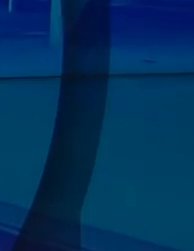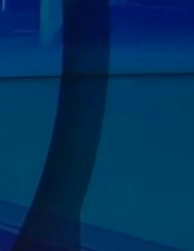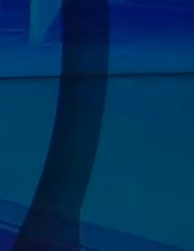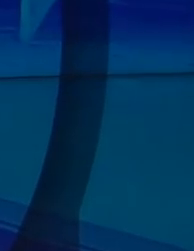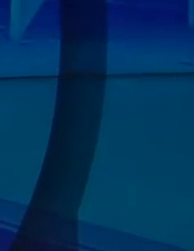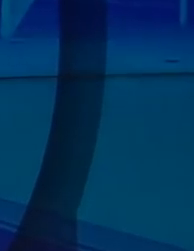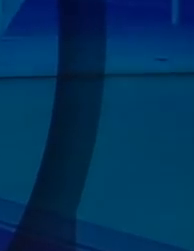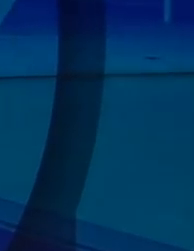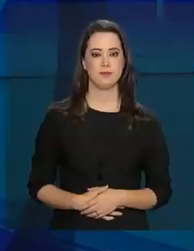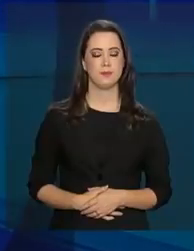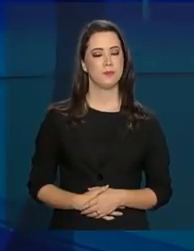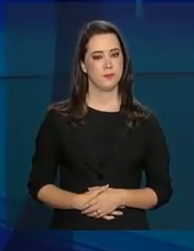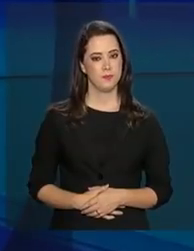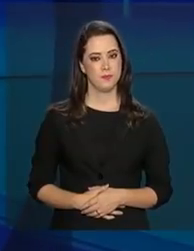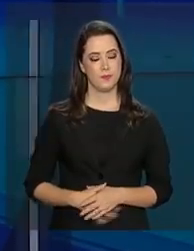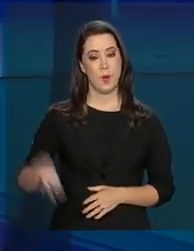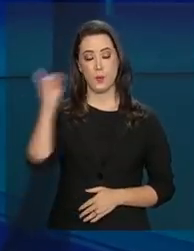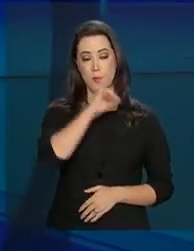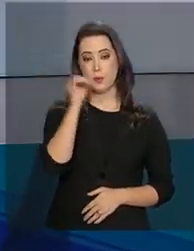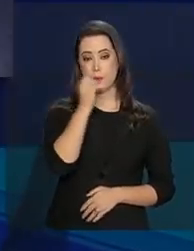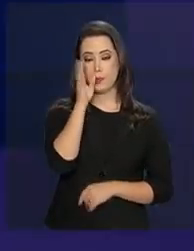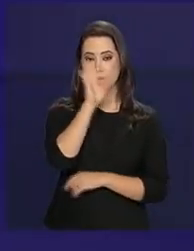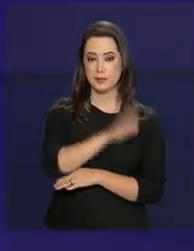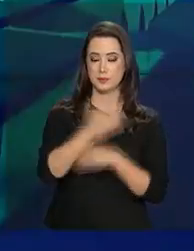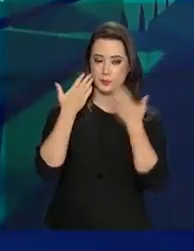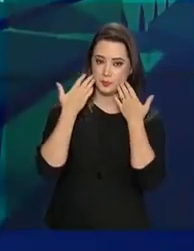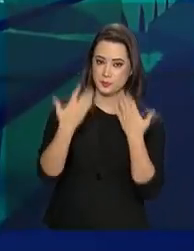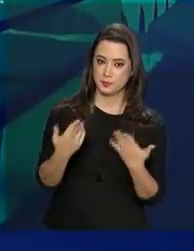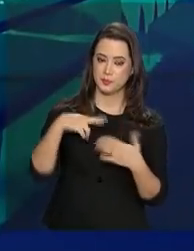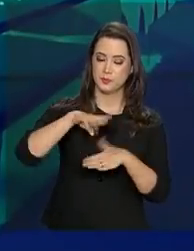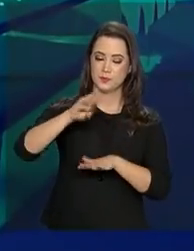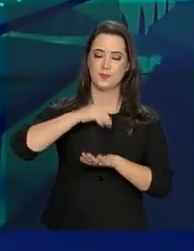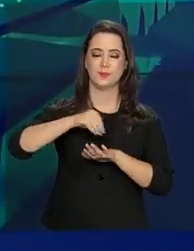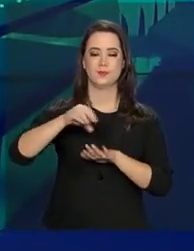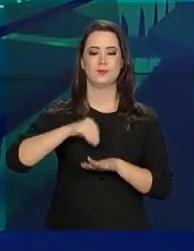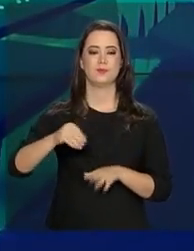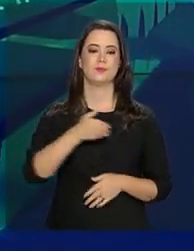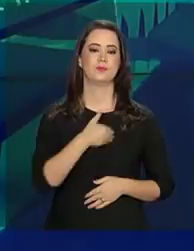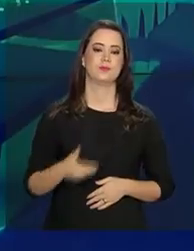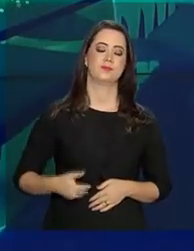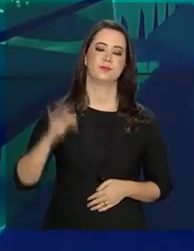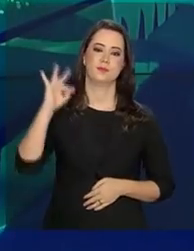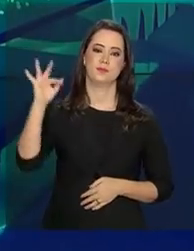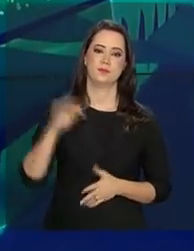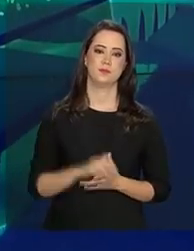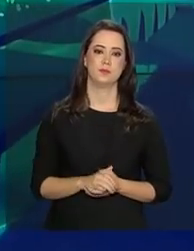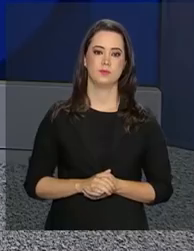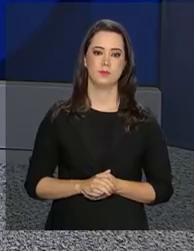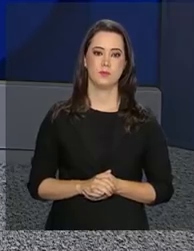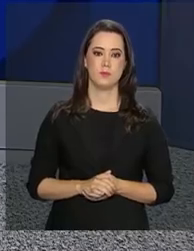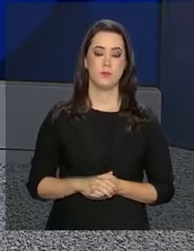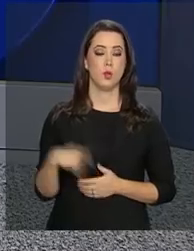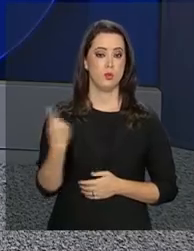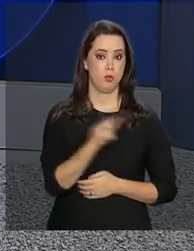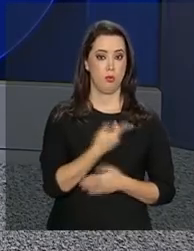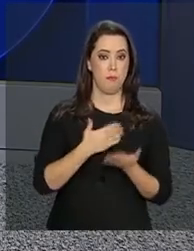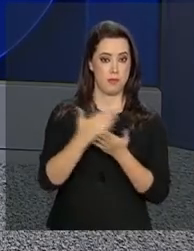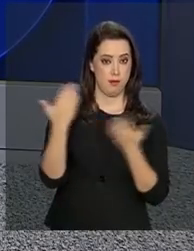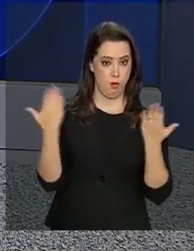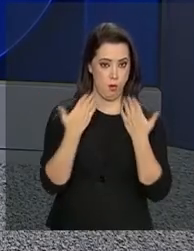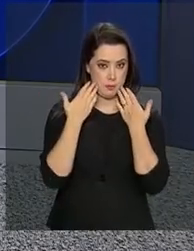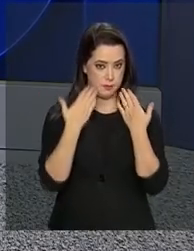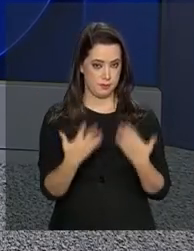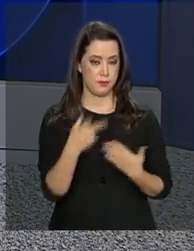olá boa tarde estamos de volta com o repórter nbr as notícias do governo federal ea gente começa esta edição